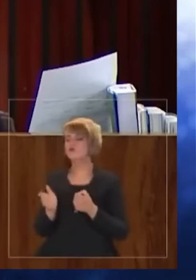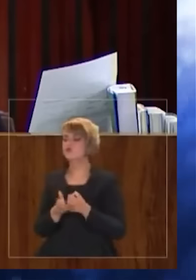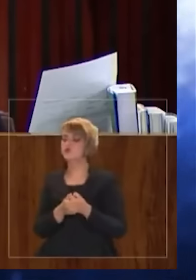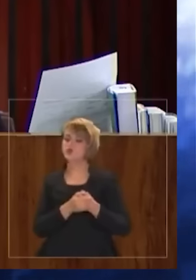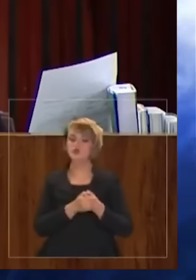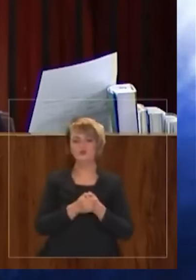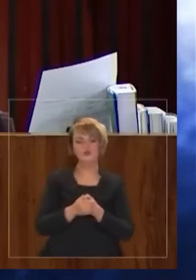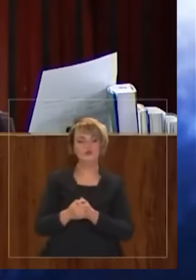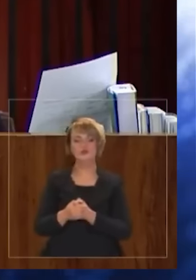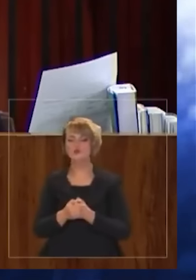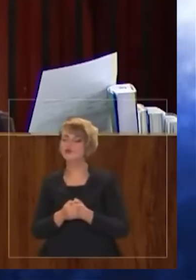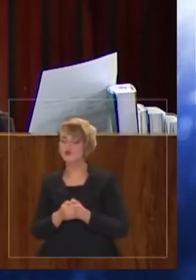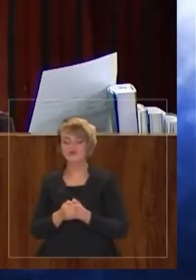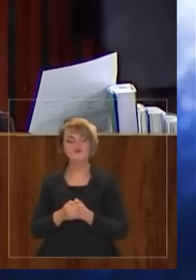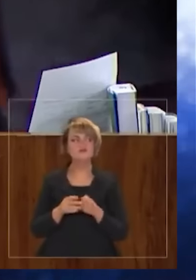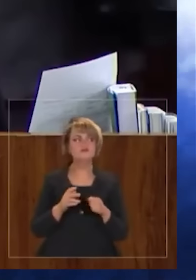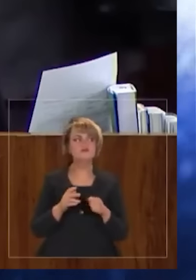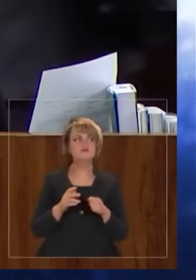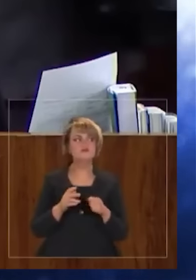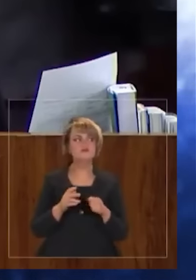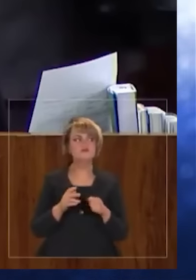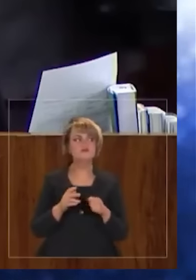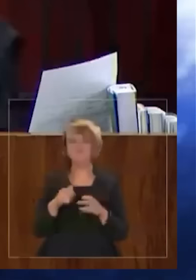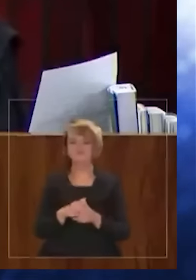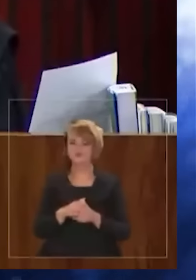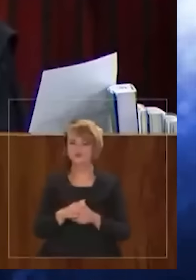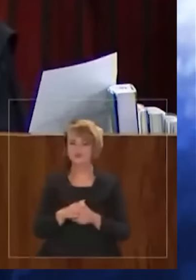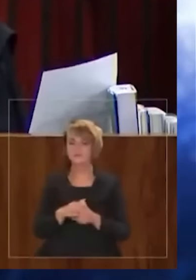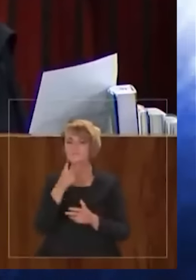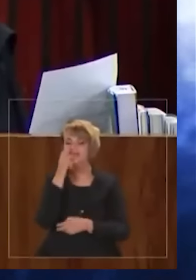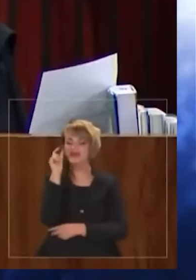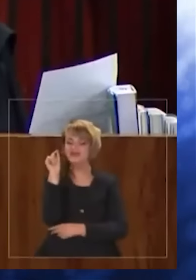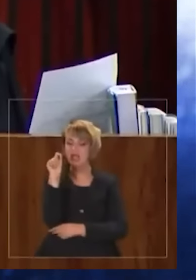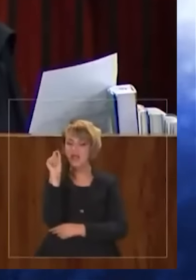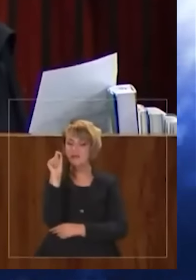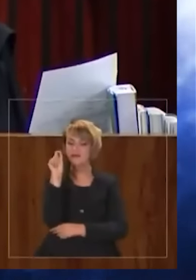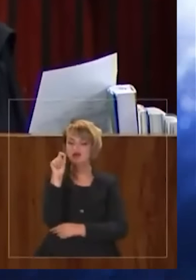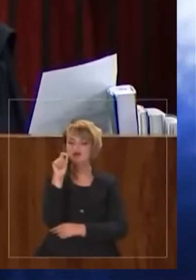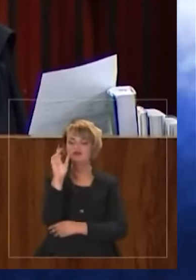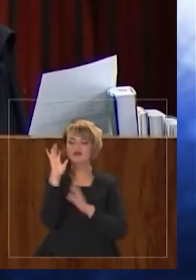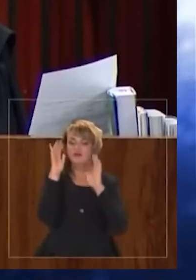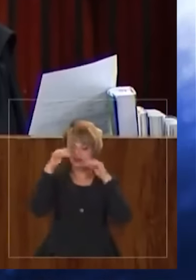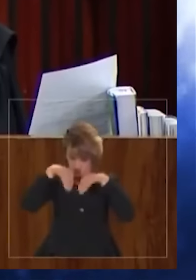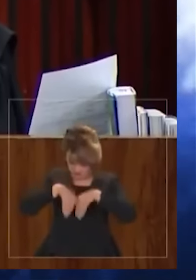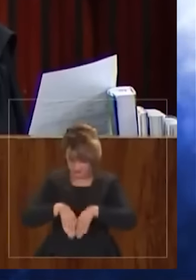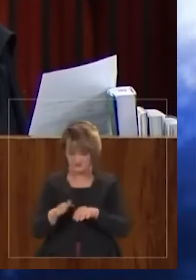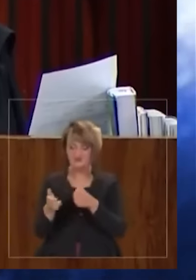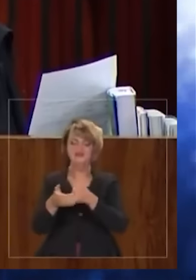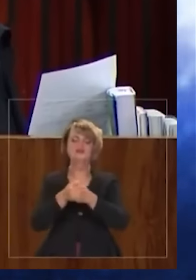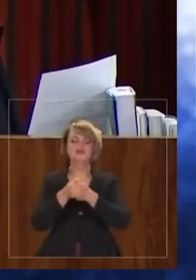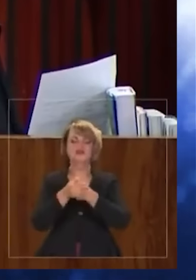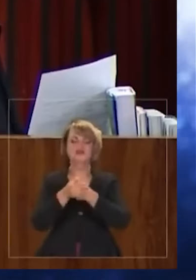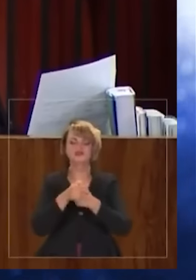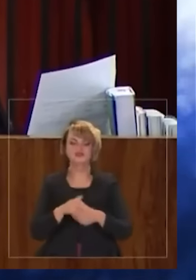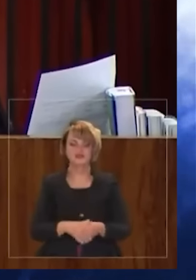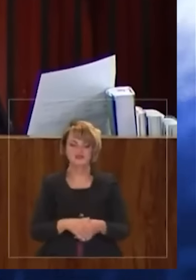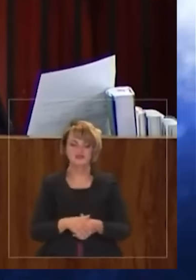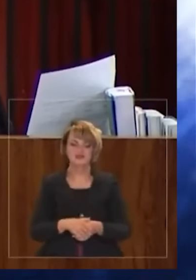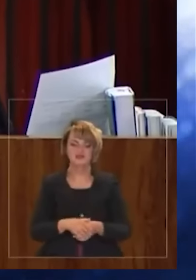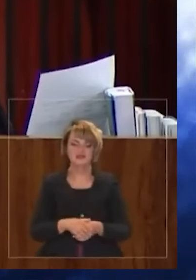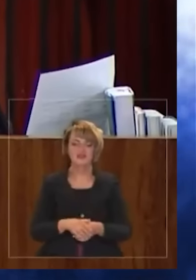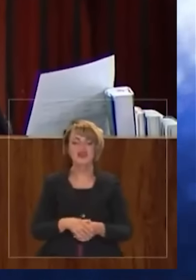eh embaixo da terra em ministra Carmen que um que um um entendido no assunto